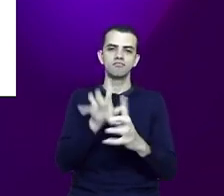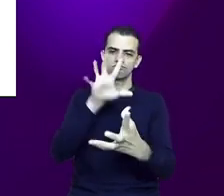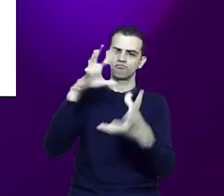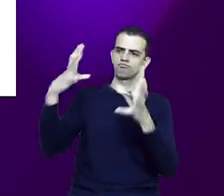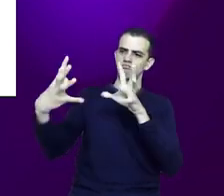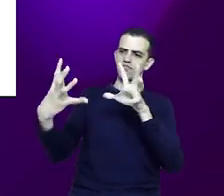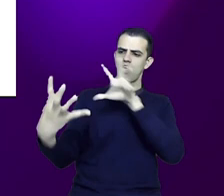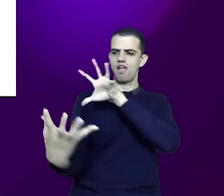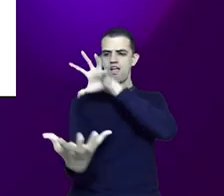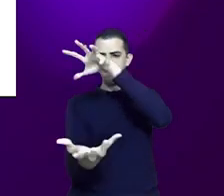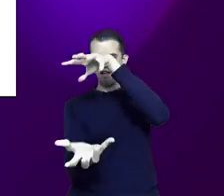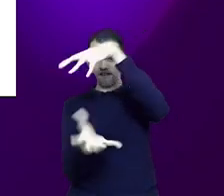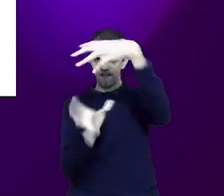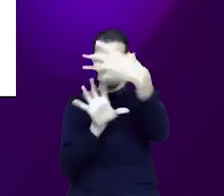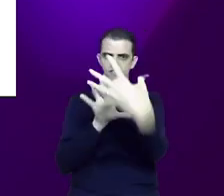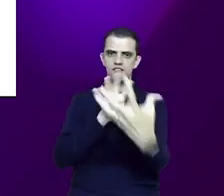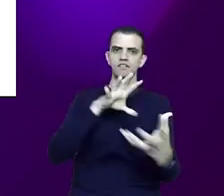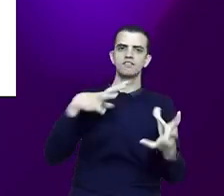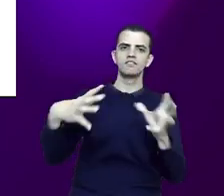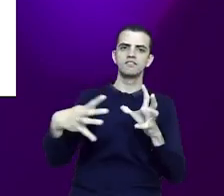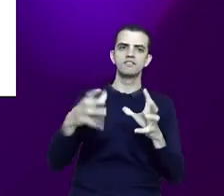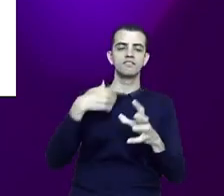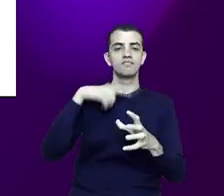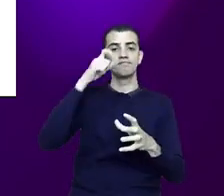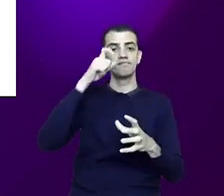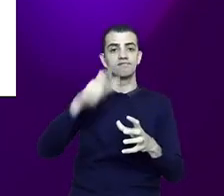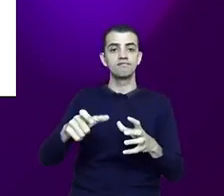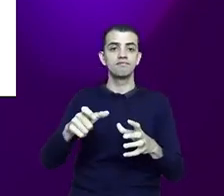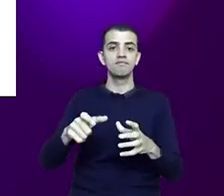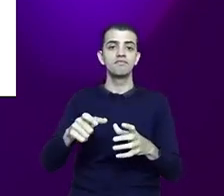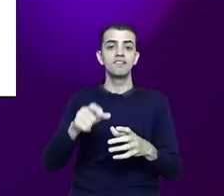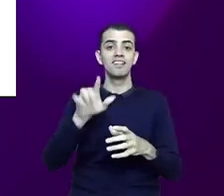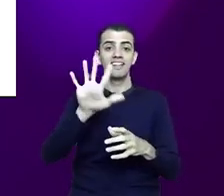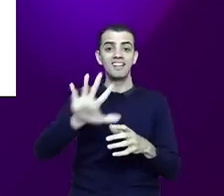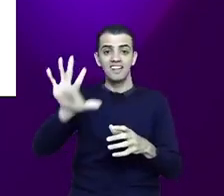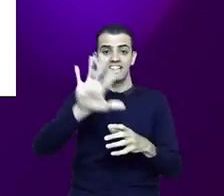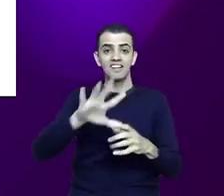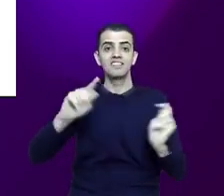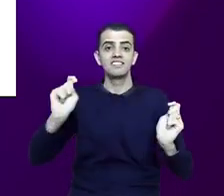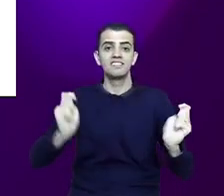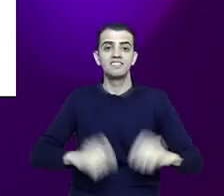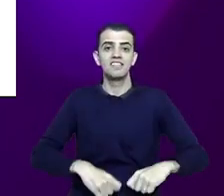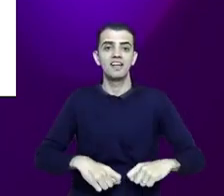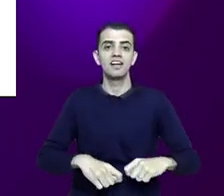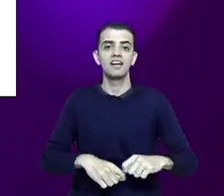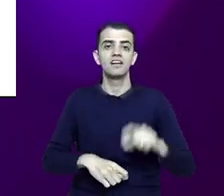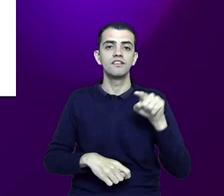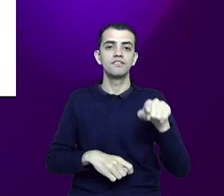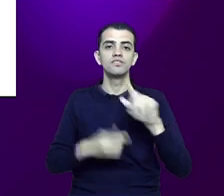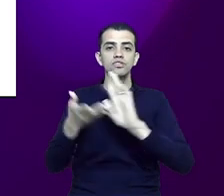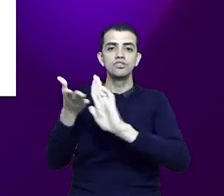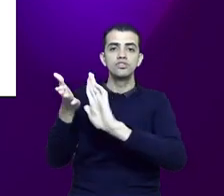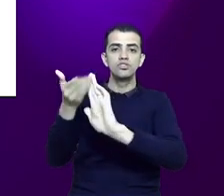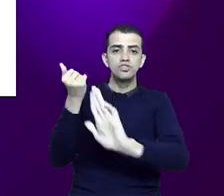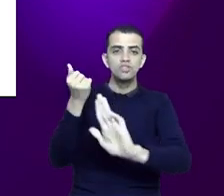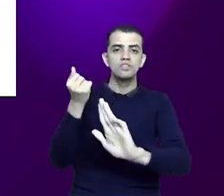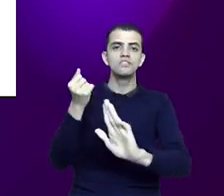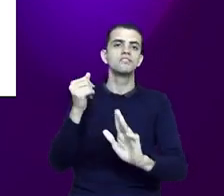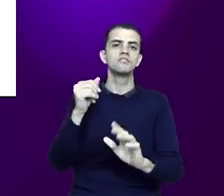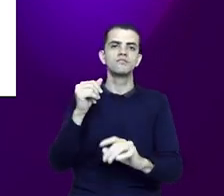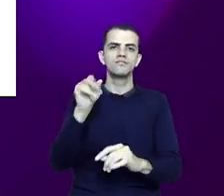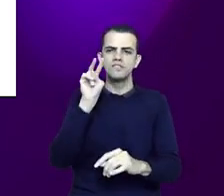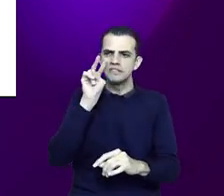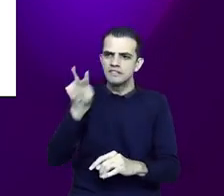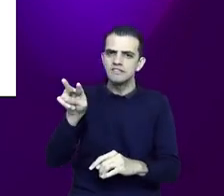interpretação diferente. E o interessante é que a imagem ela é possível que você tire a glenoide, você consiga olhar